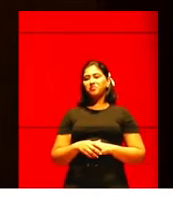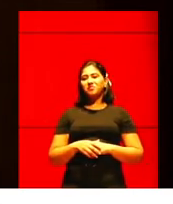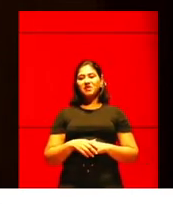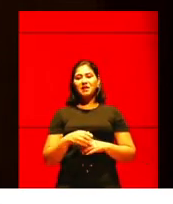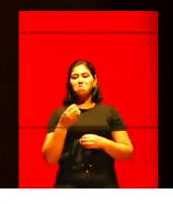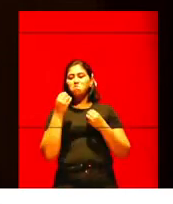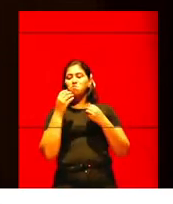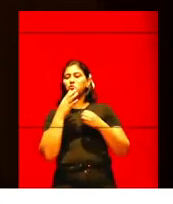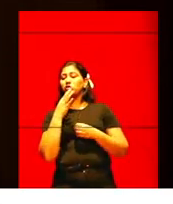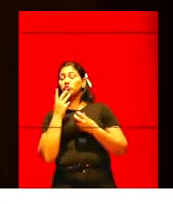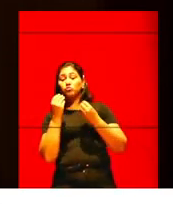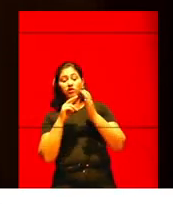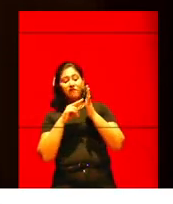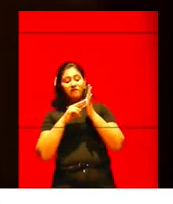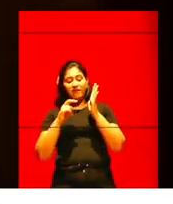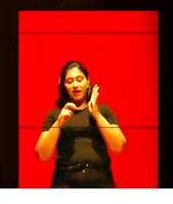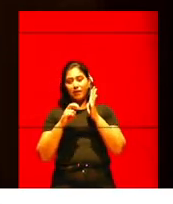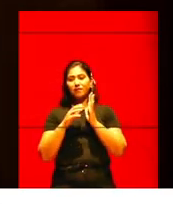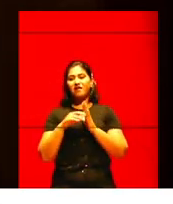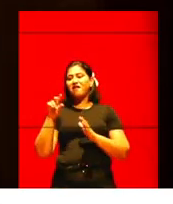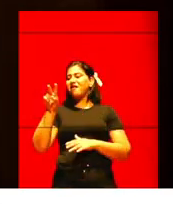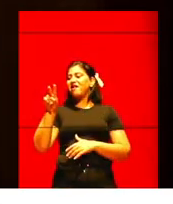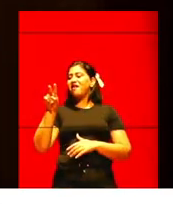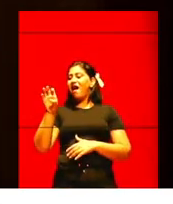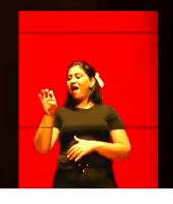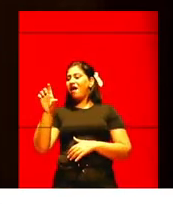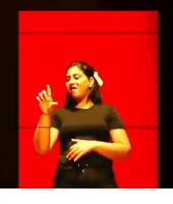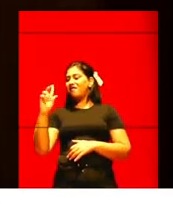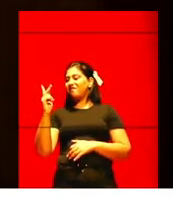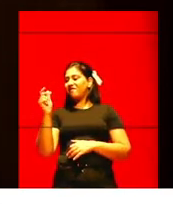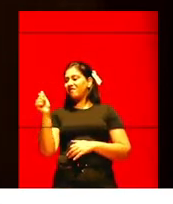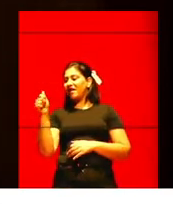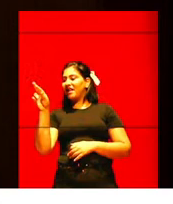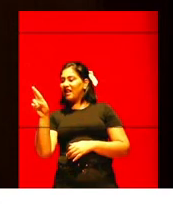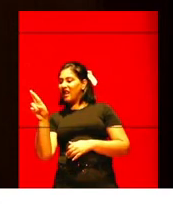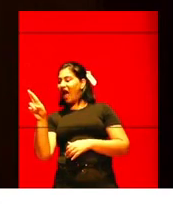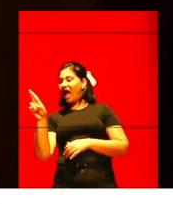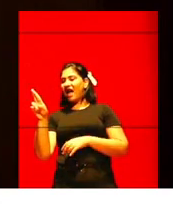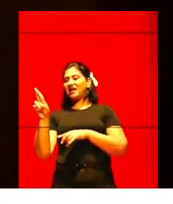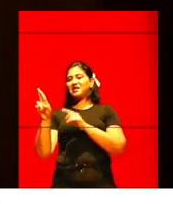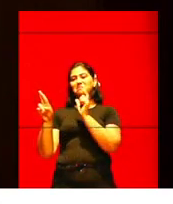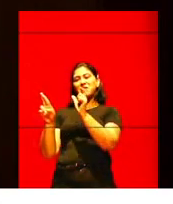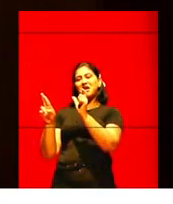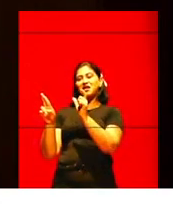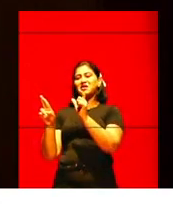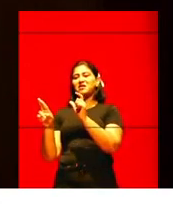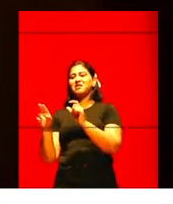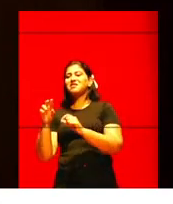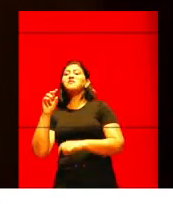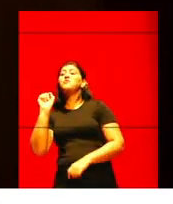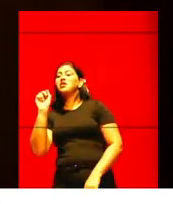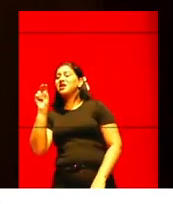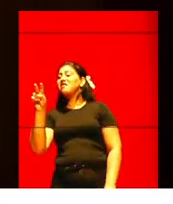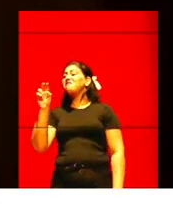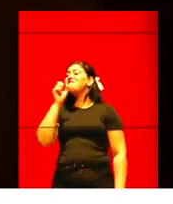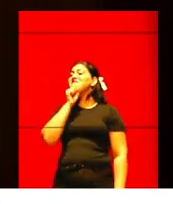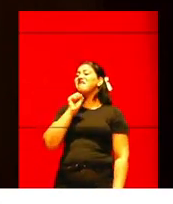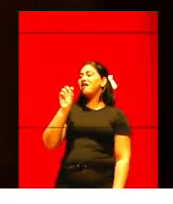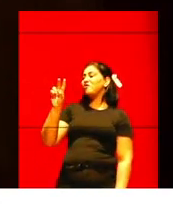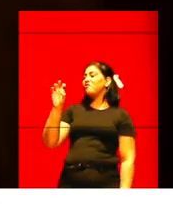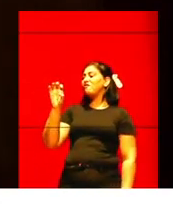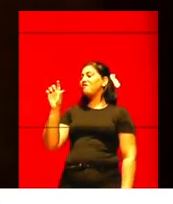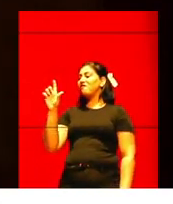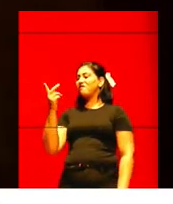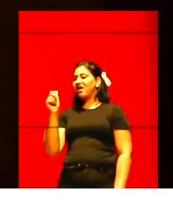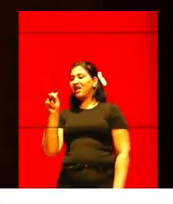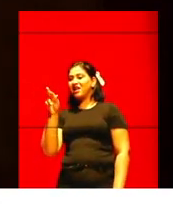verbo que eu gosto que chama-se velhar. Tem um texto dele que ele fala que os velhos estavam velhando. O que é o velho velhar? Depois que